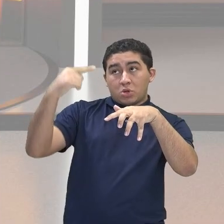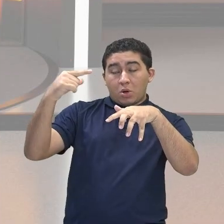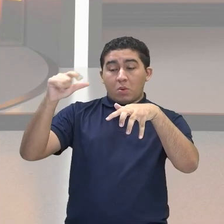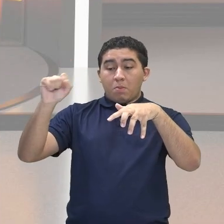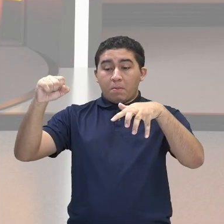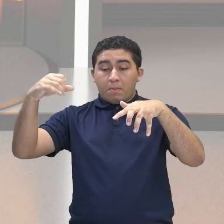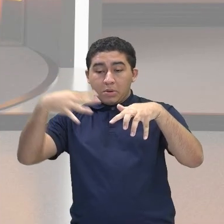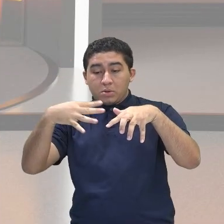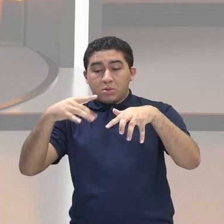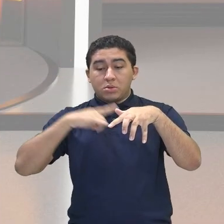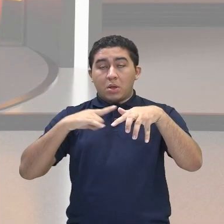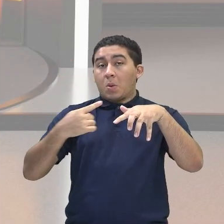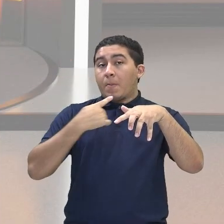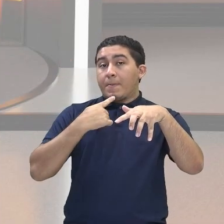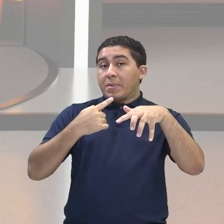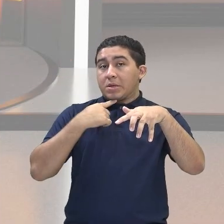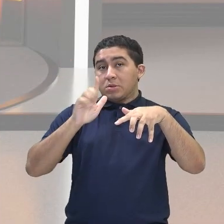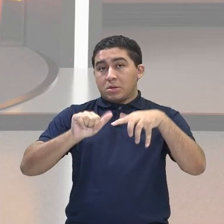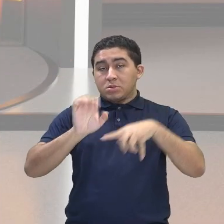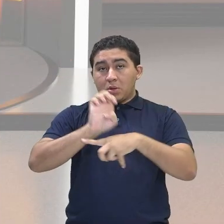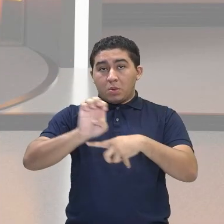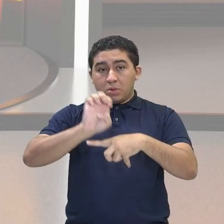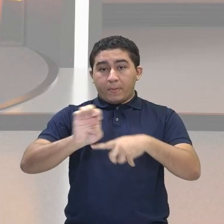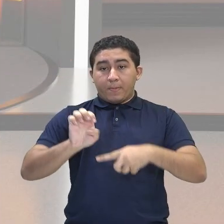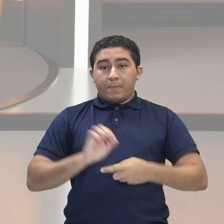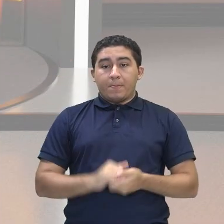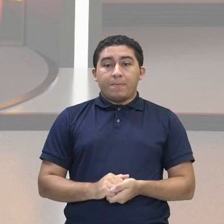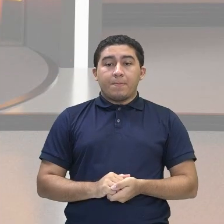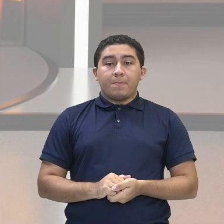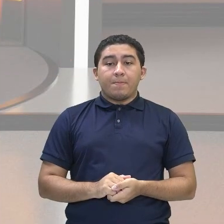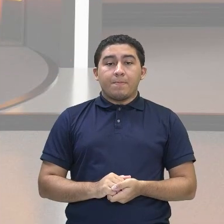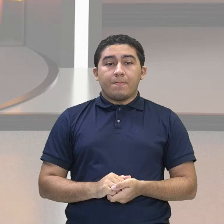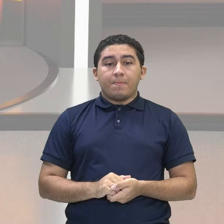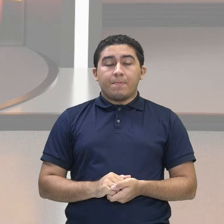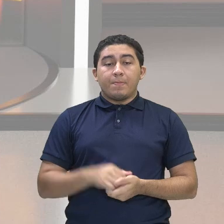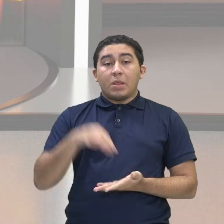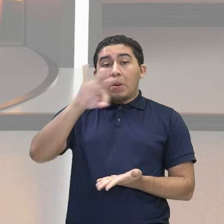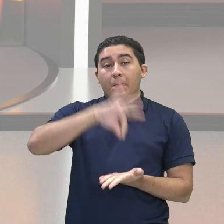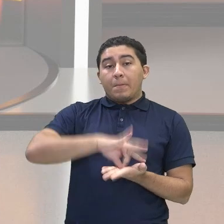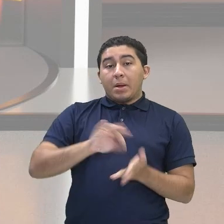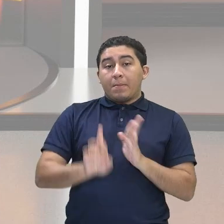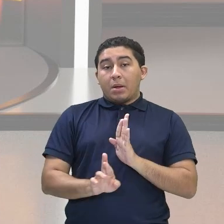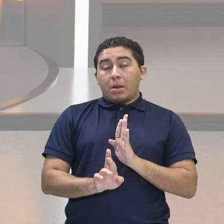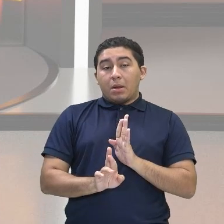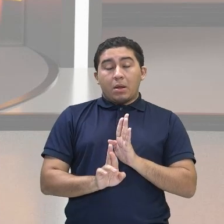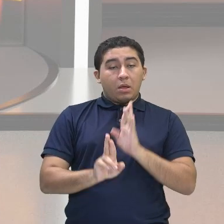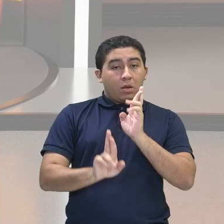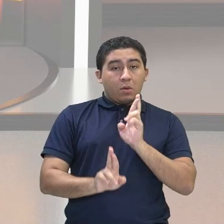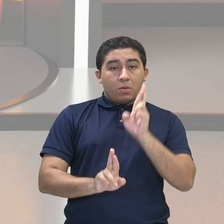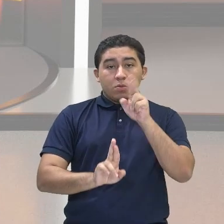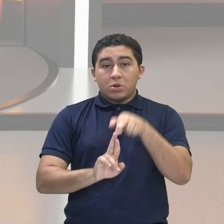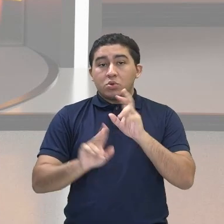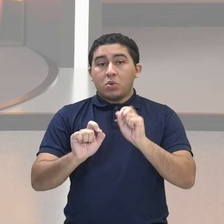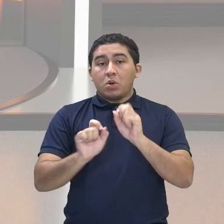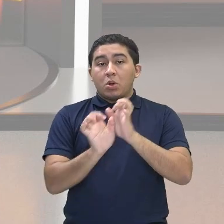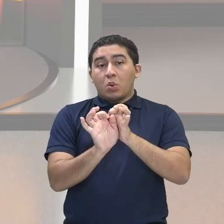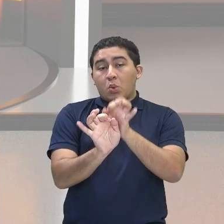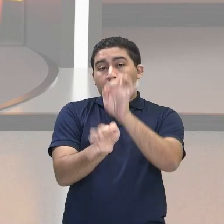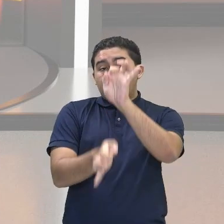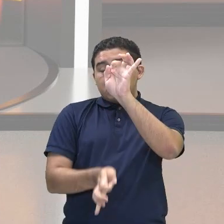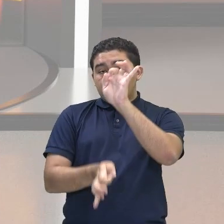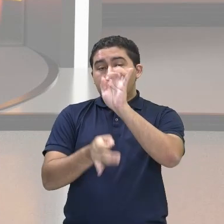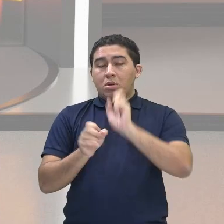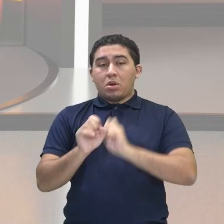vão incidir mais nessa faixa. E aí nós temos um mapinha, olha, com relação às longitudes, né? E aí cada uma